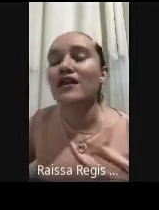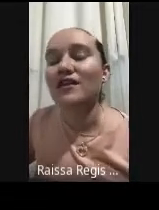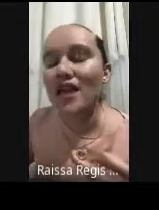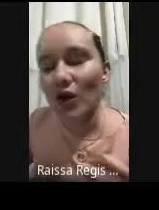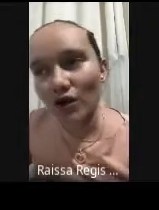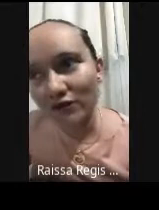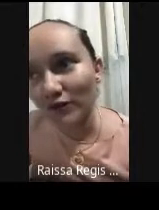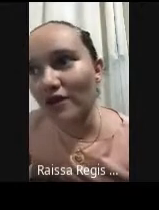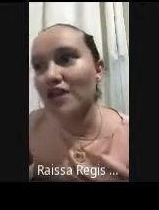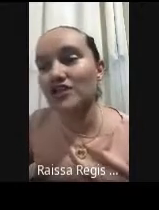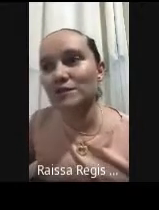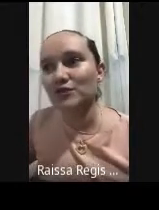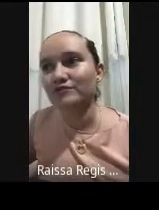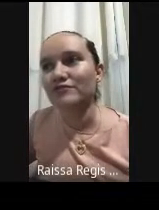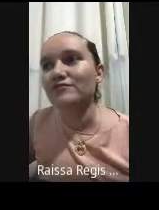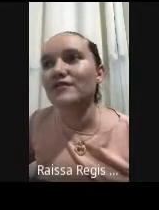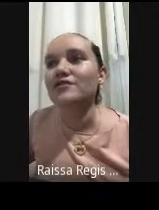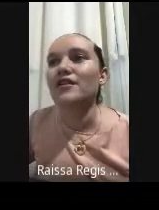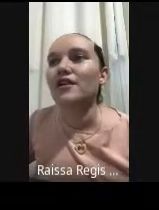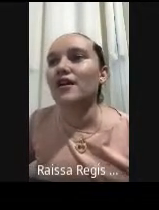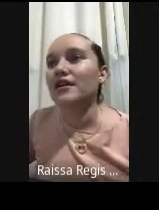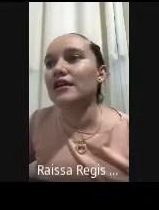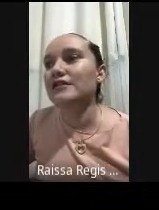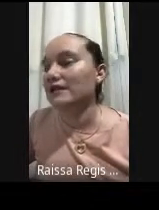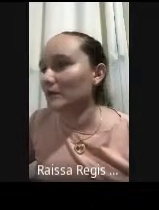também o hieróglifo egípcio.